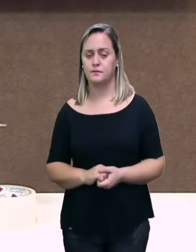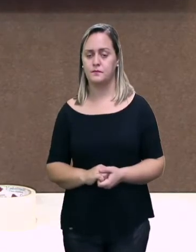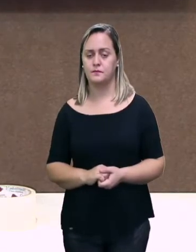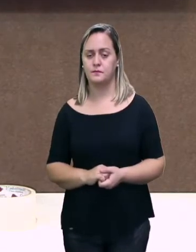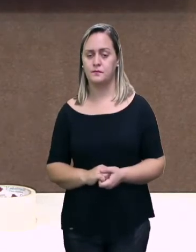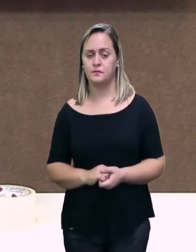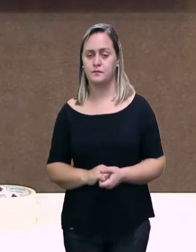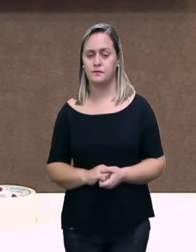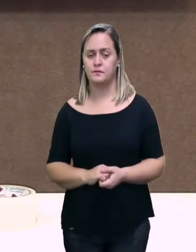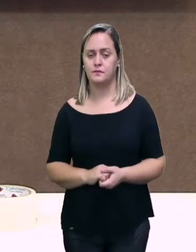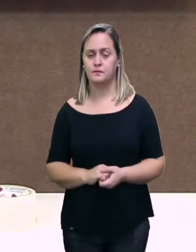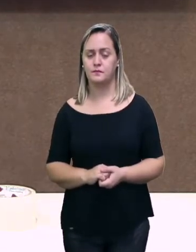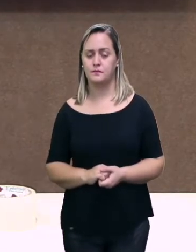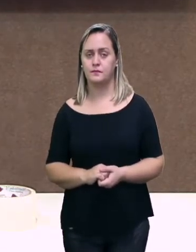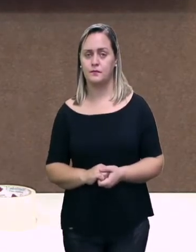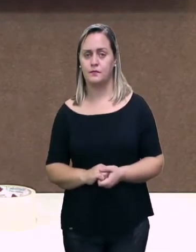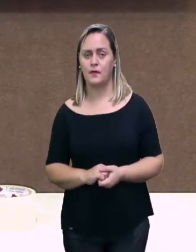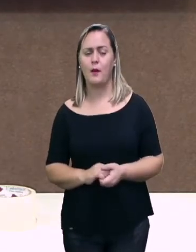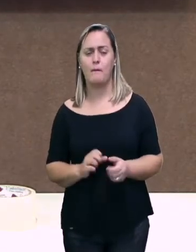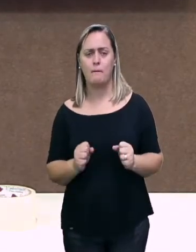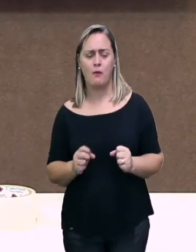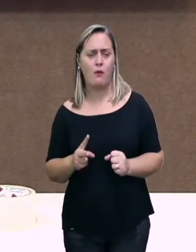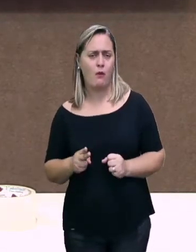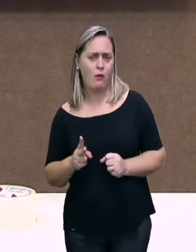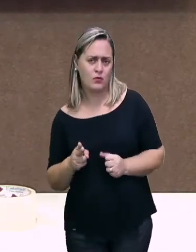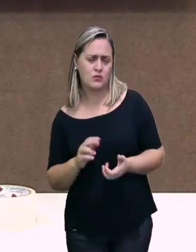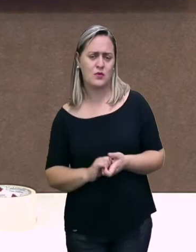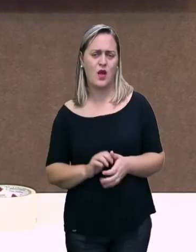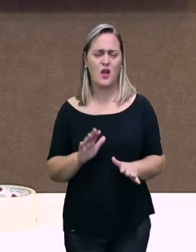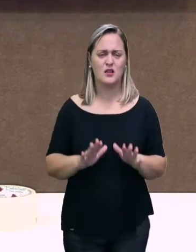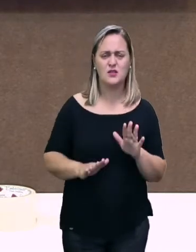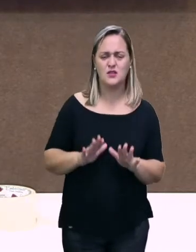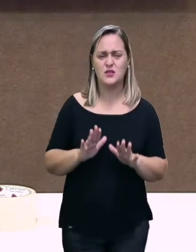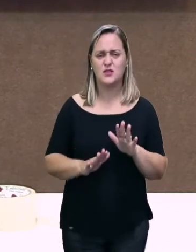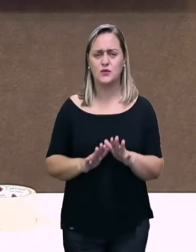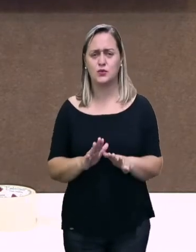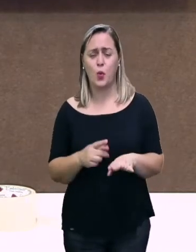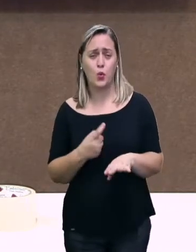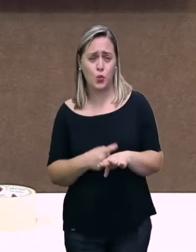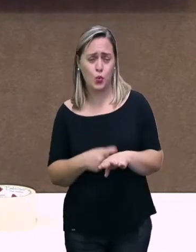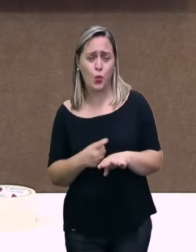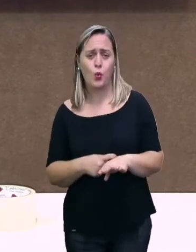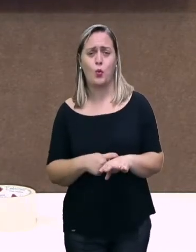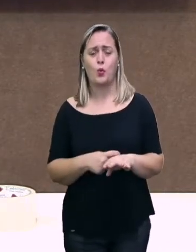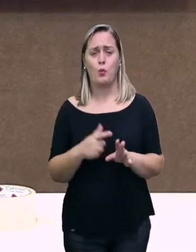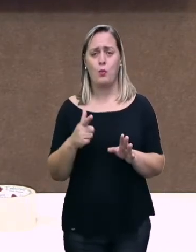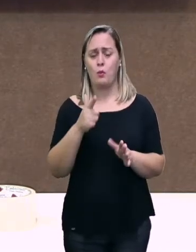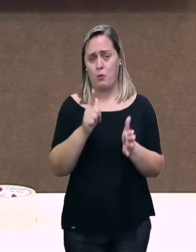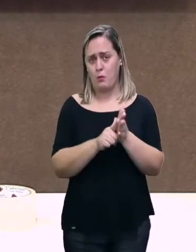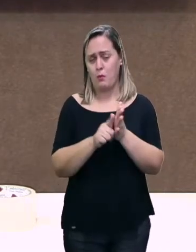Dá um pouquinho de trabalho para cortar, porque o papelão é mais grosso, né?